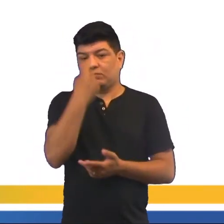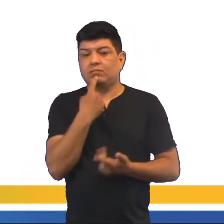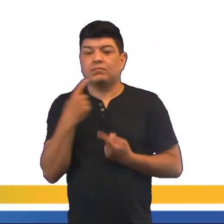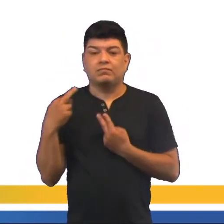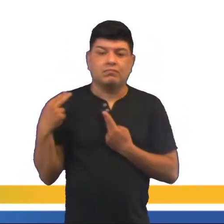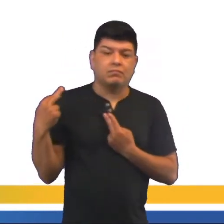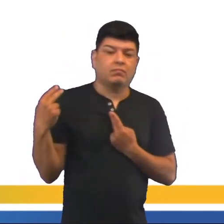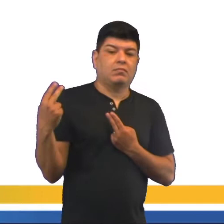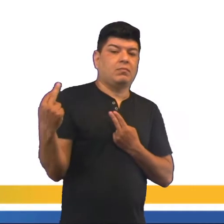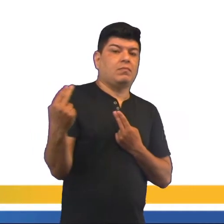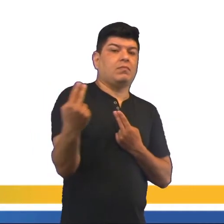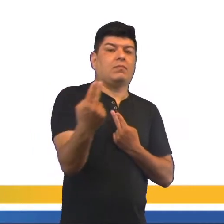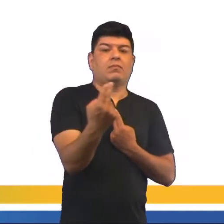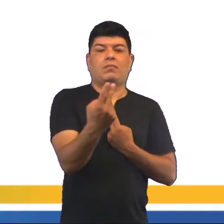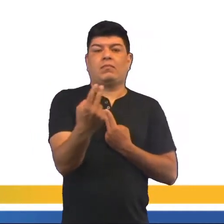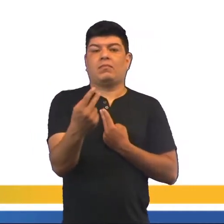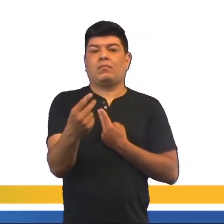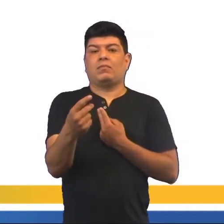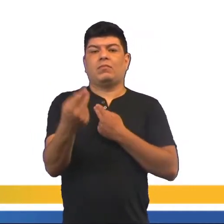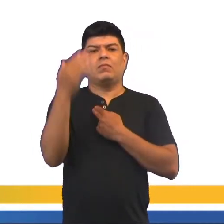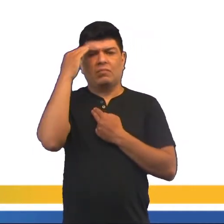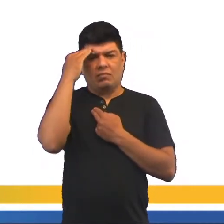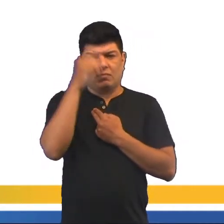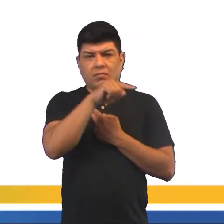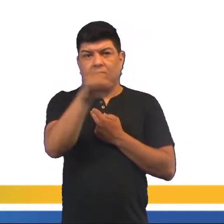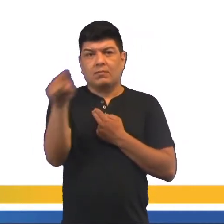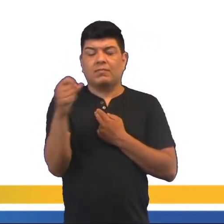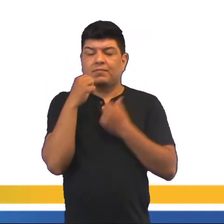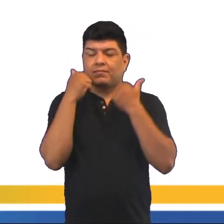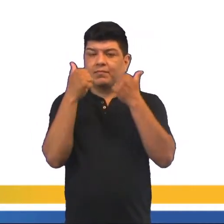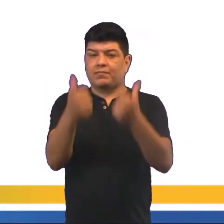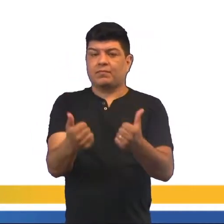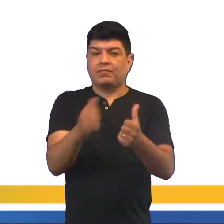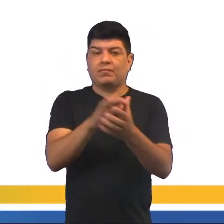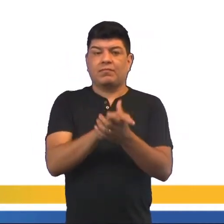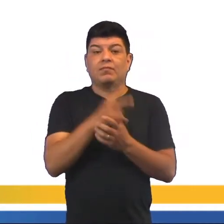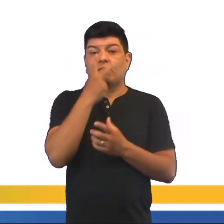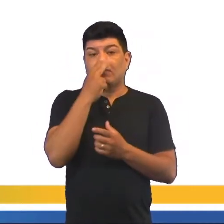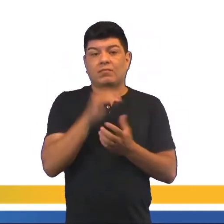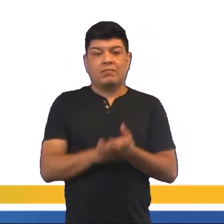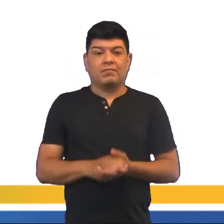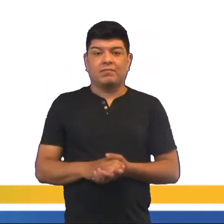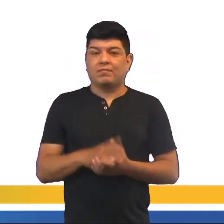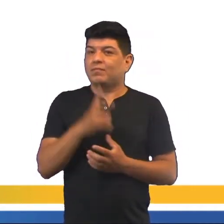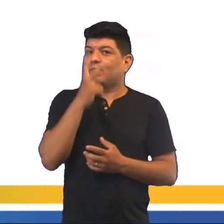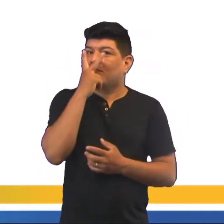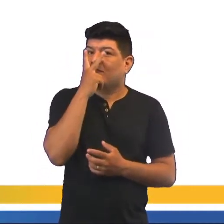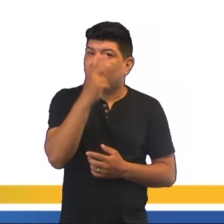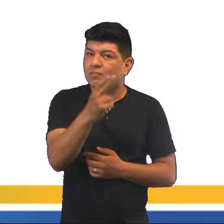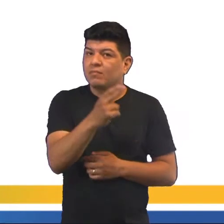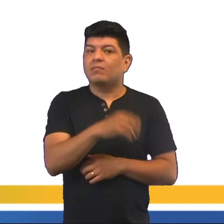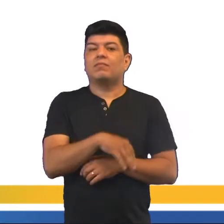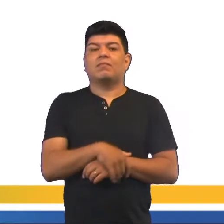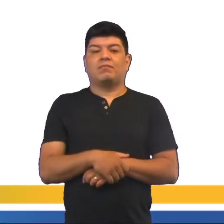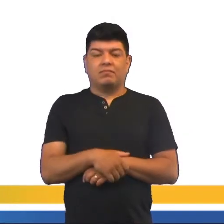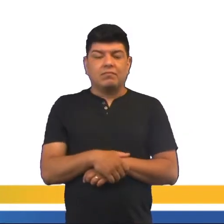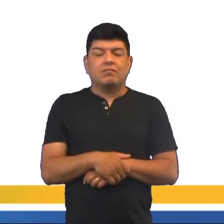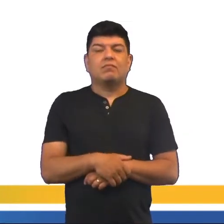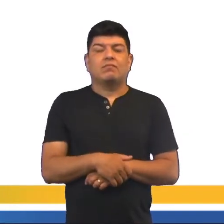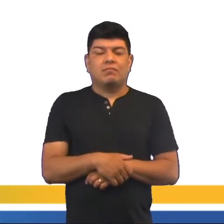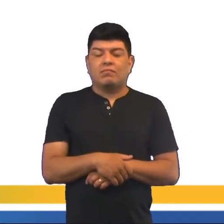semelhantes? O que você entende por figuras semelhantes? Muito bem, é quando elas são parecidas, elas